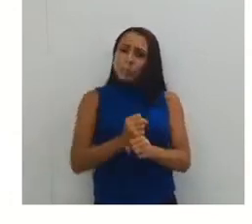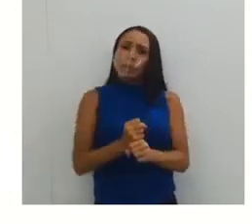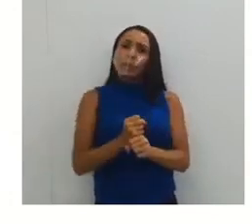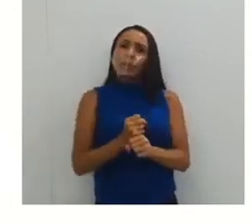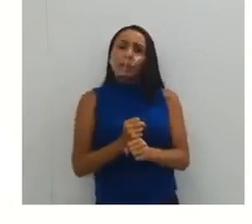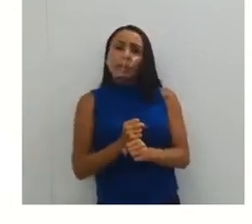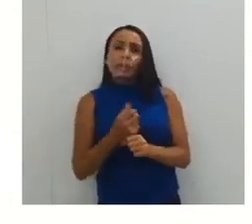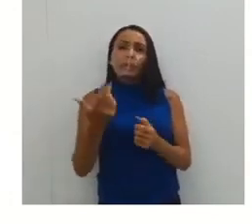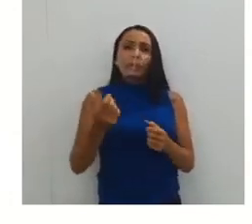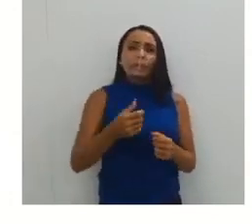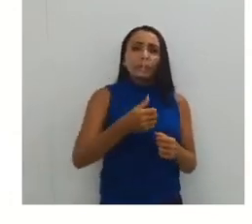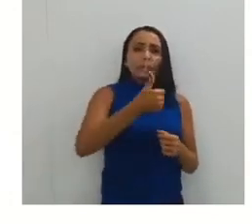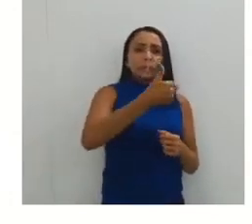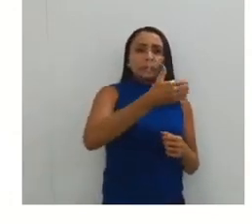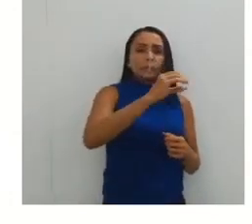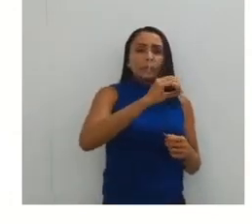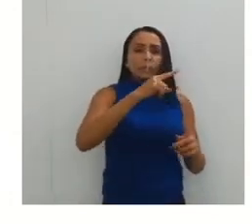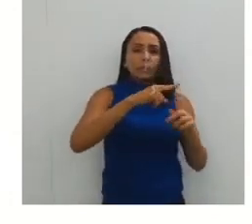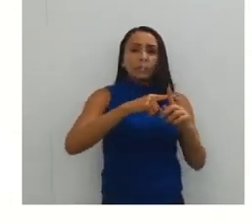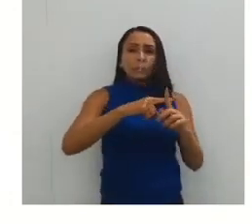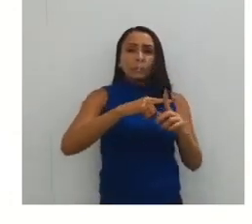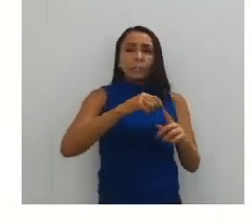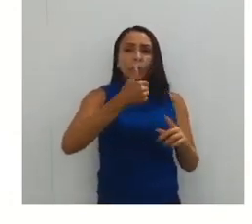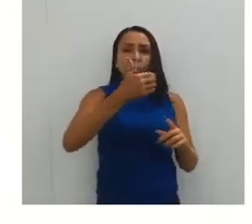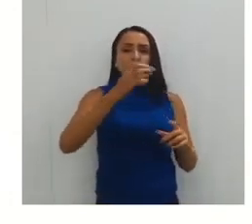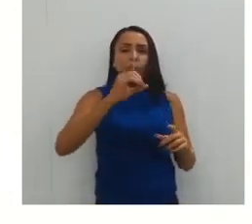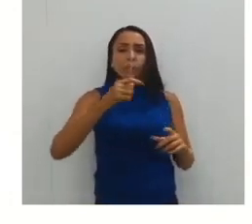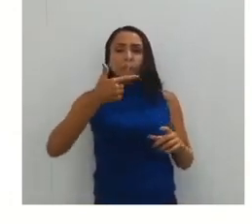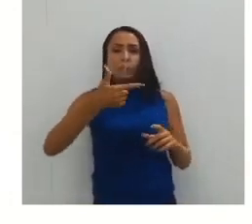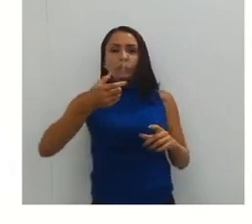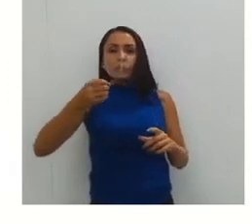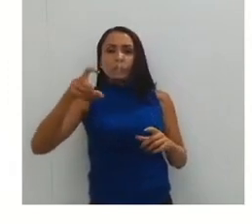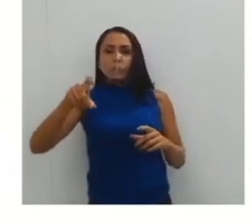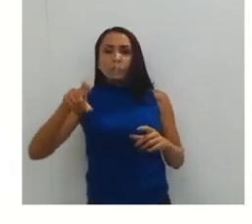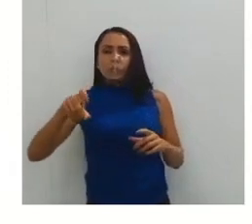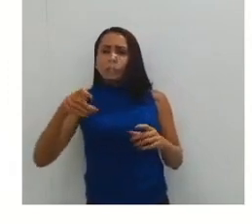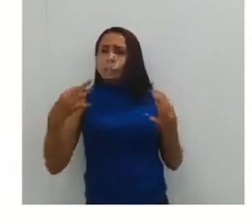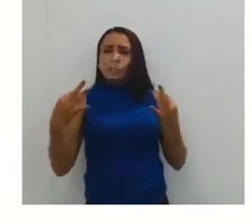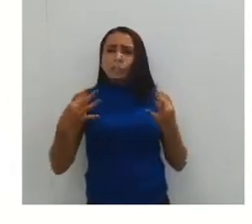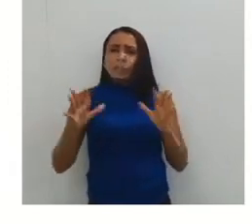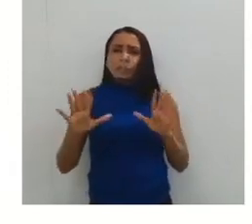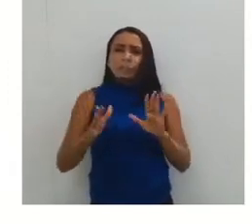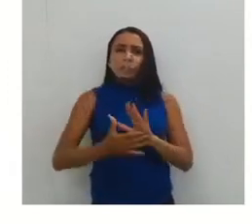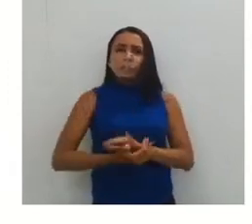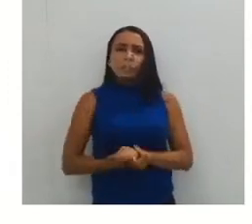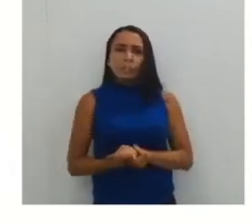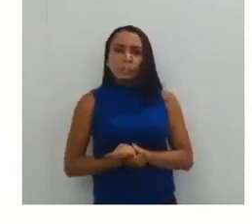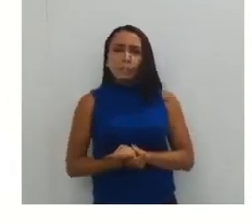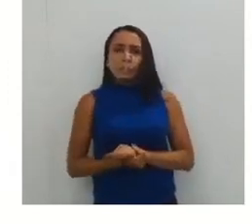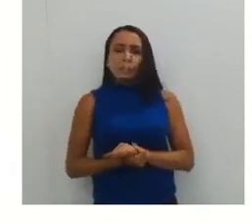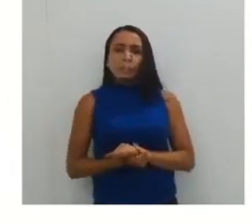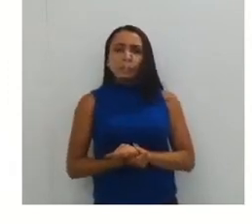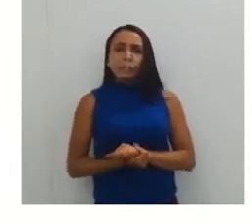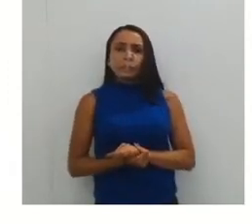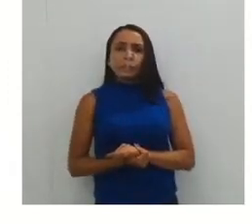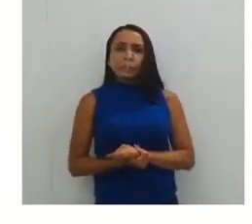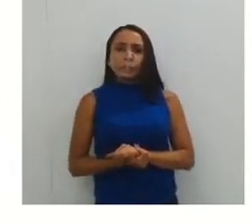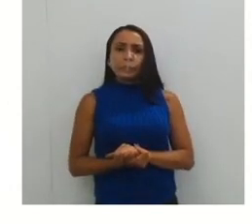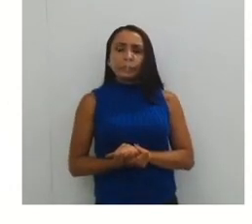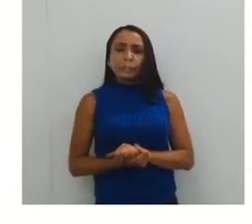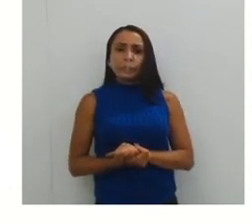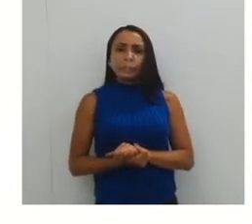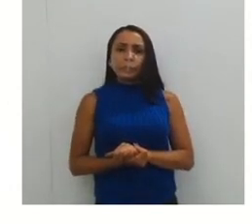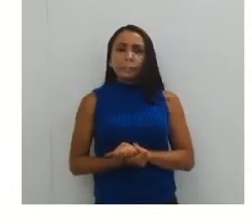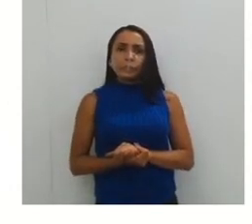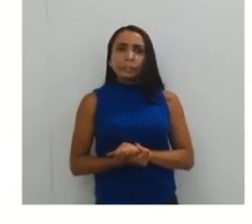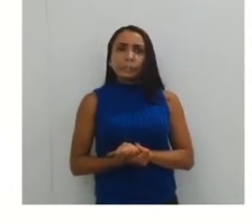quadrado, 10 mais 10 dá 20x. E o 100. Perfeito. Bateu na mesma forma do produto